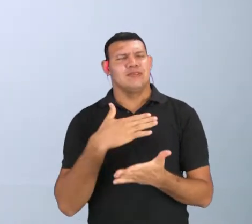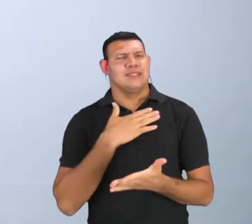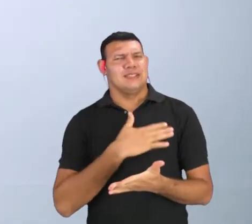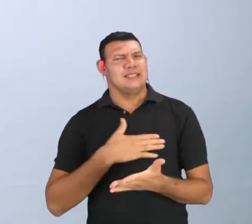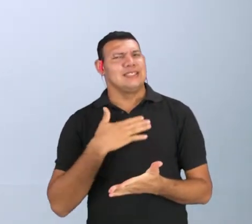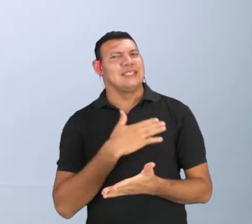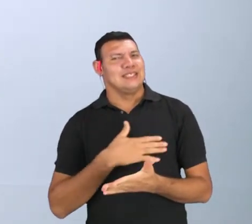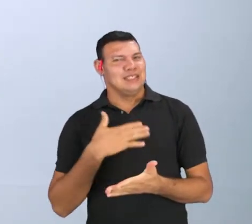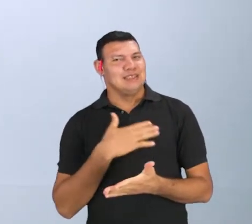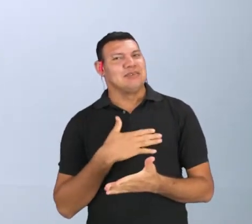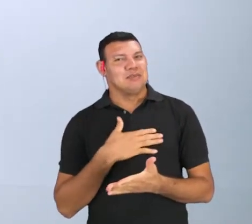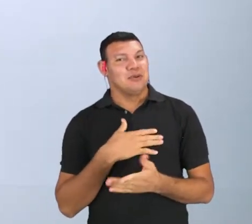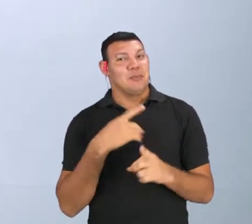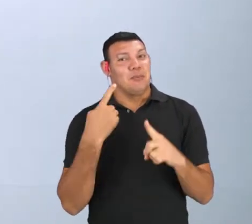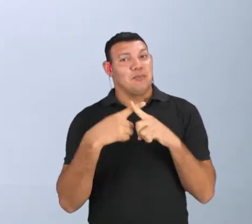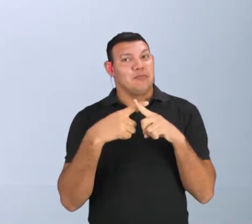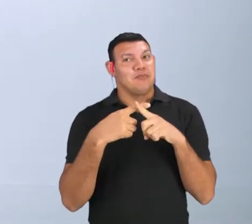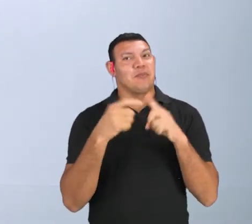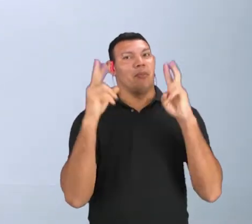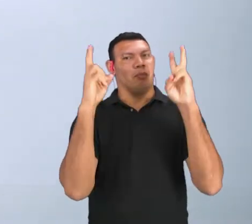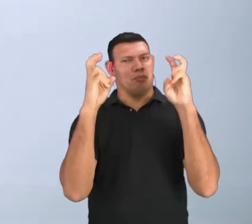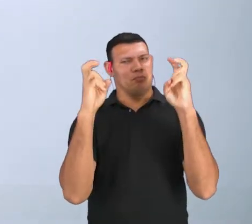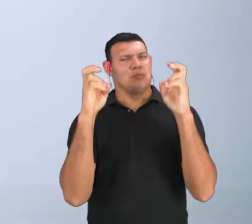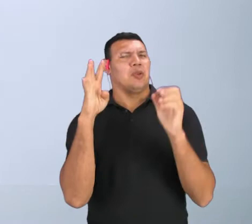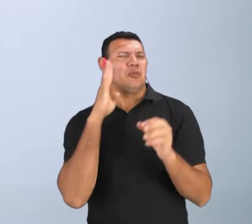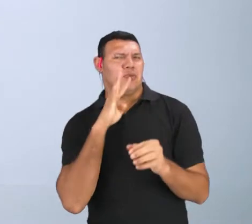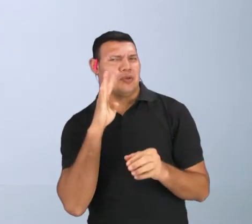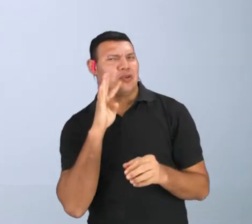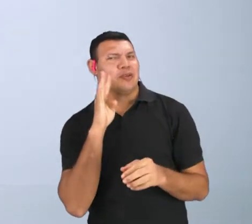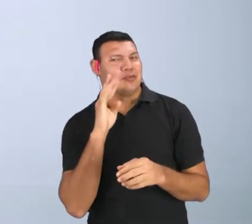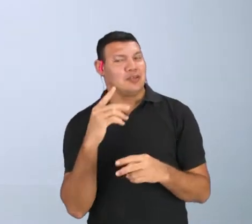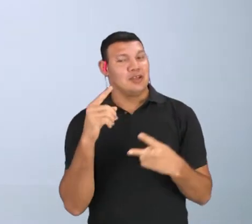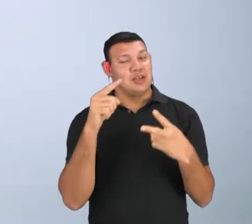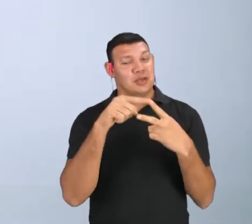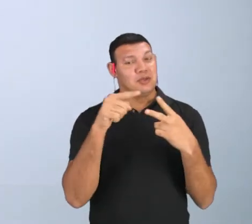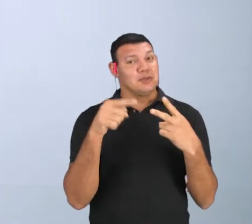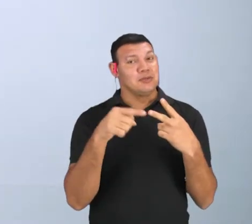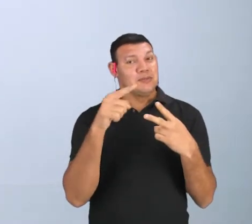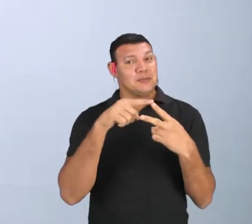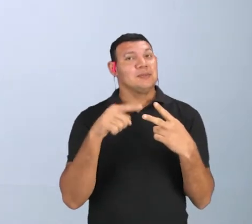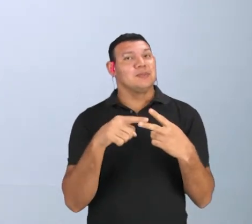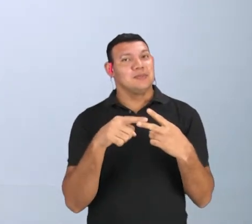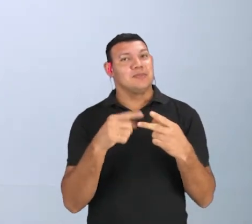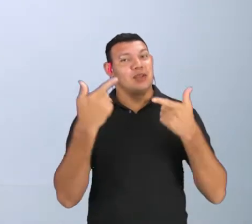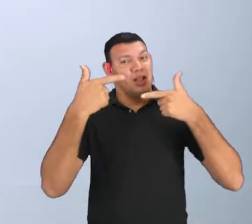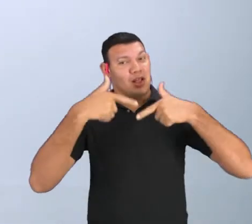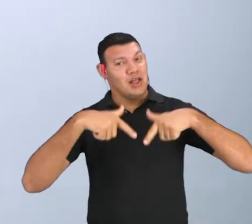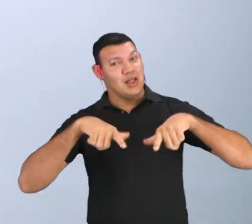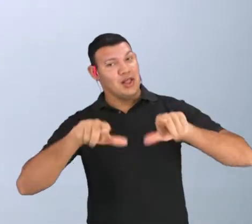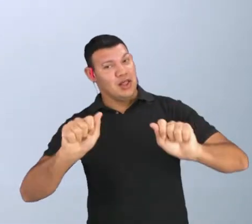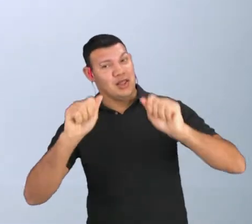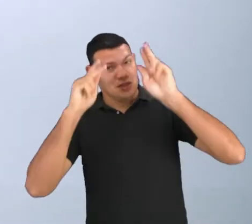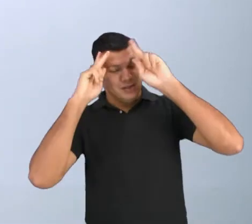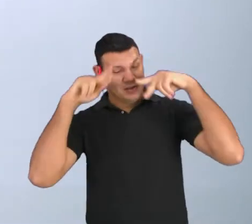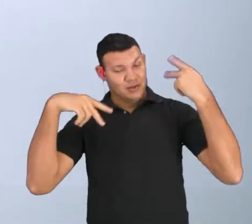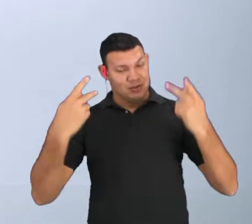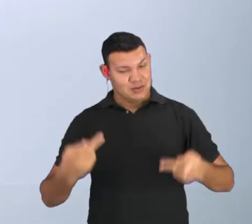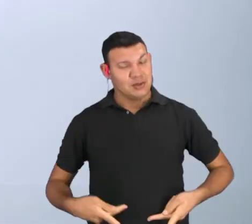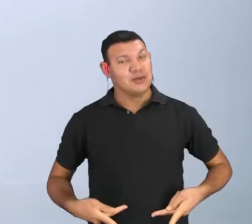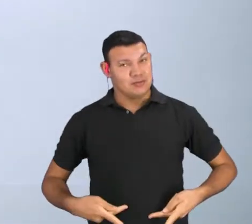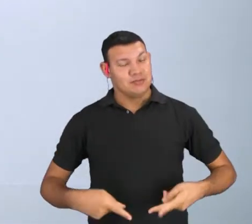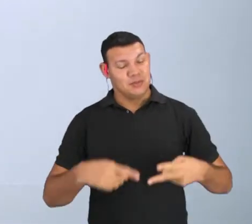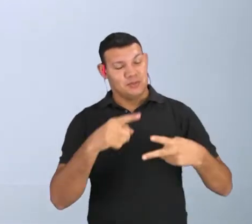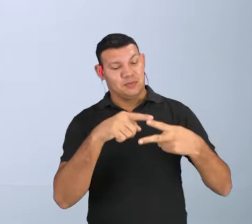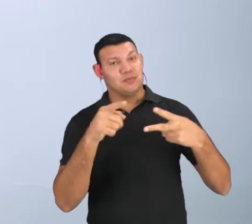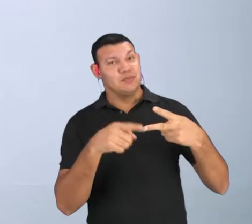de duas modalidades da linguagem. Para quem não sabe, a linguagem humana ela pode ser dividida em duas